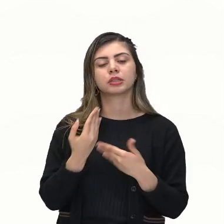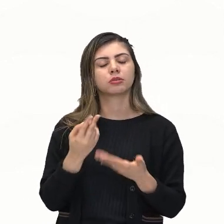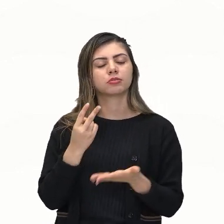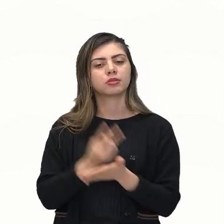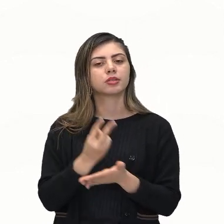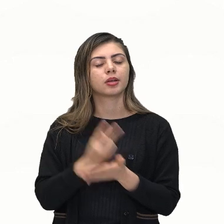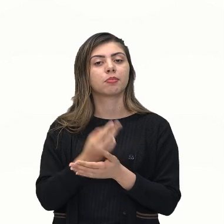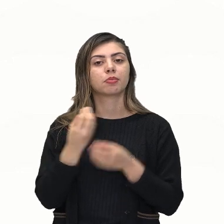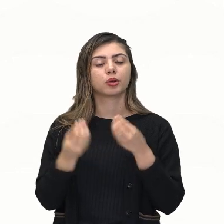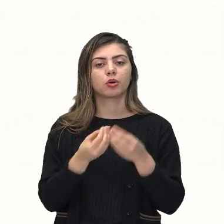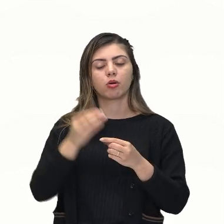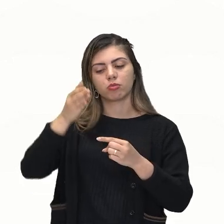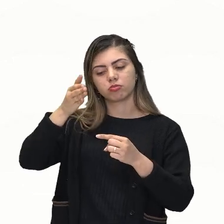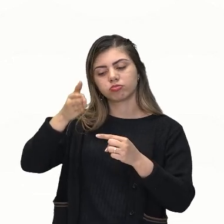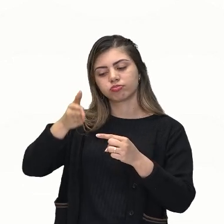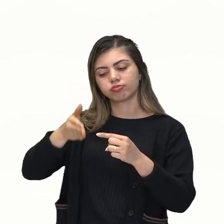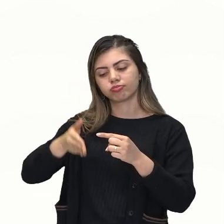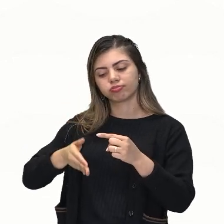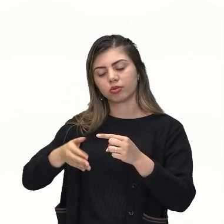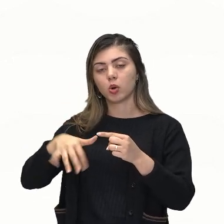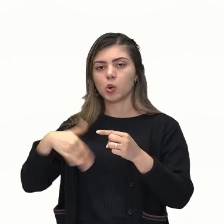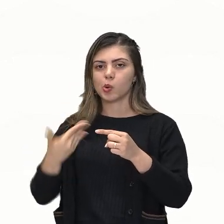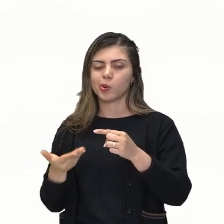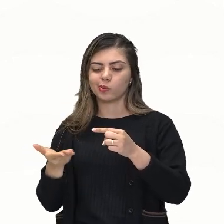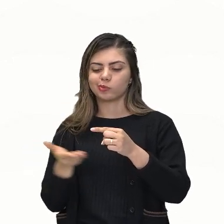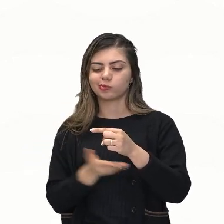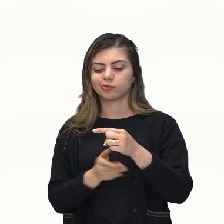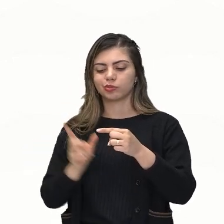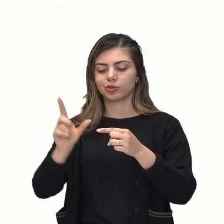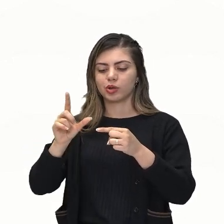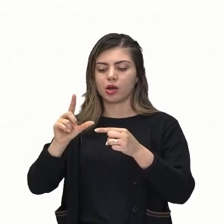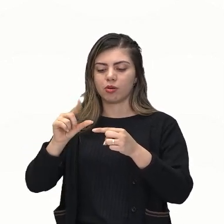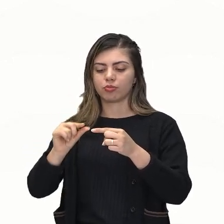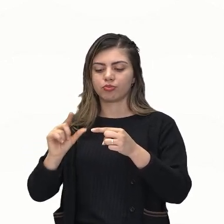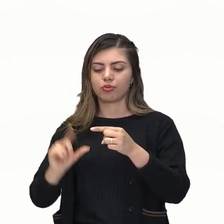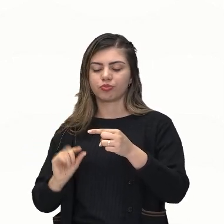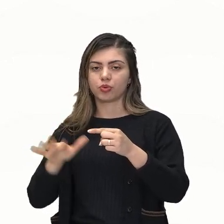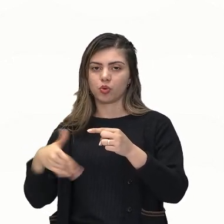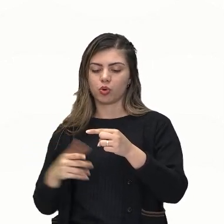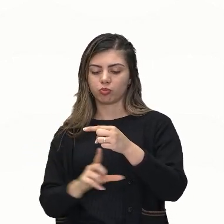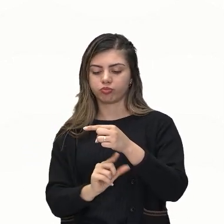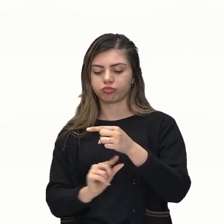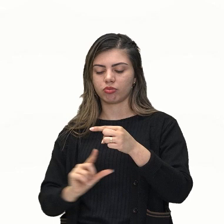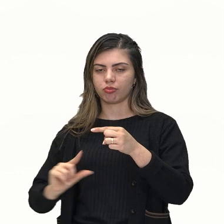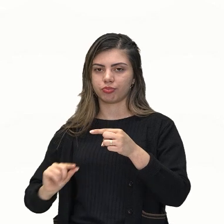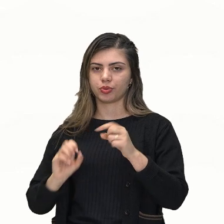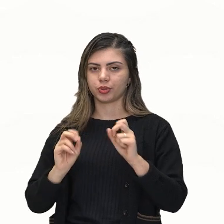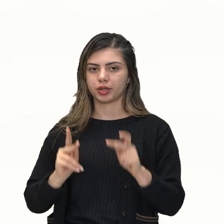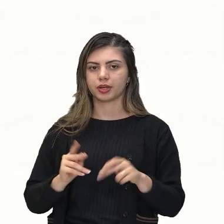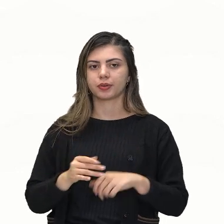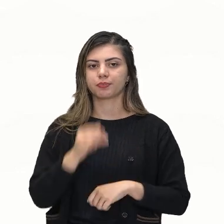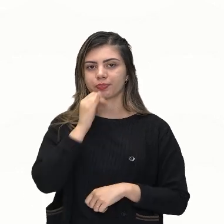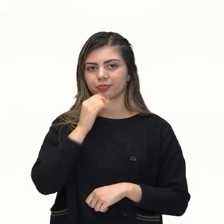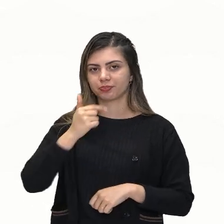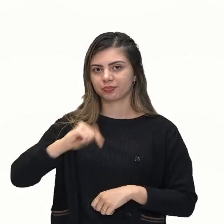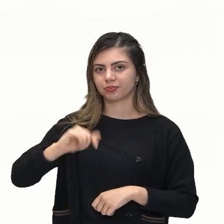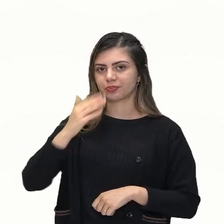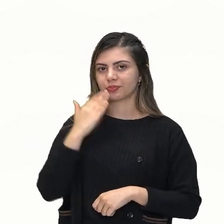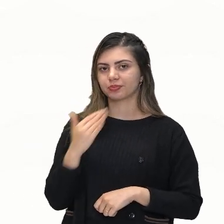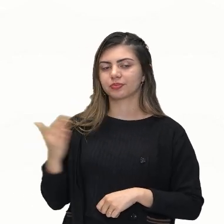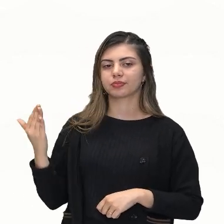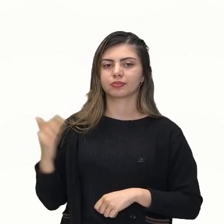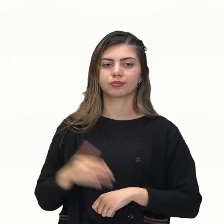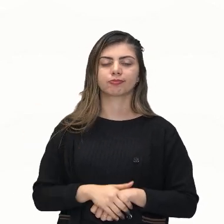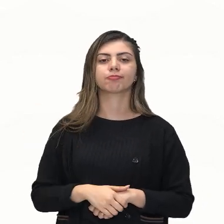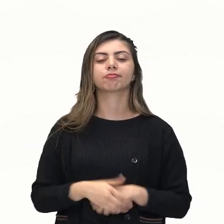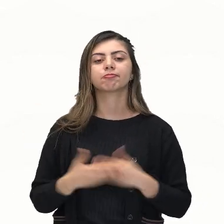simplifiquem na horizontal ou na vertical. Tranquilo? Então vamos voltar para o nosso exemplo. Aqui nesse caso,